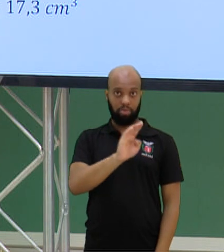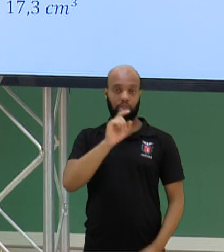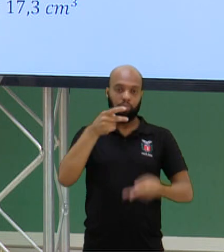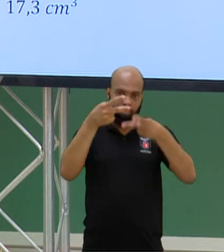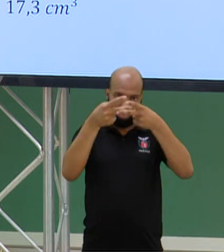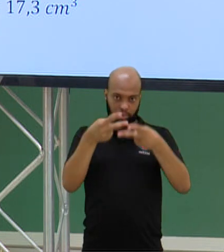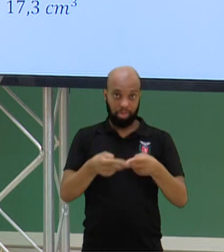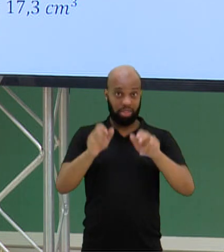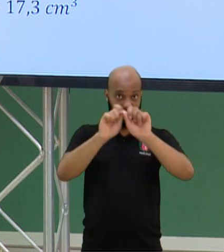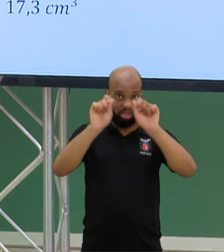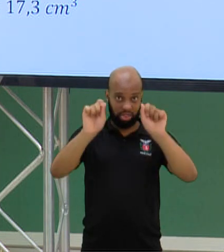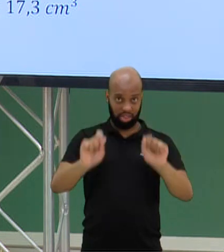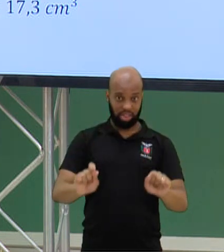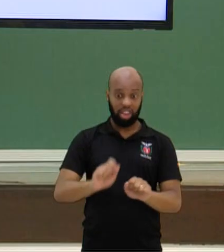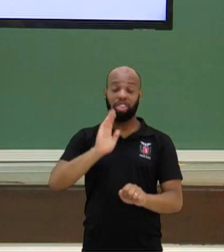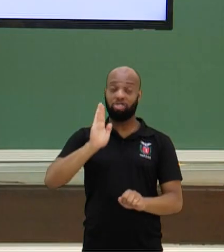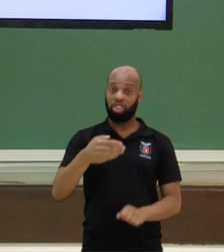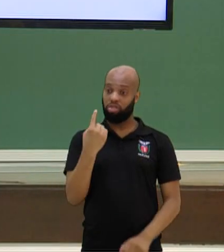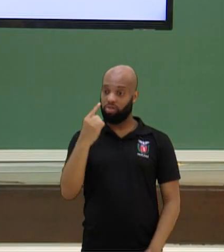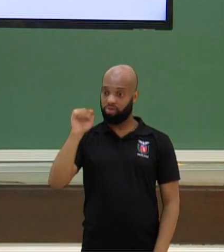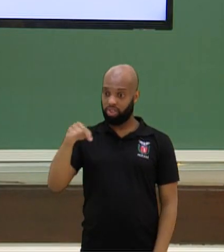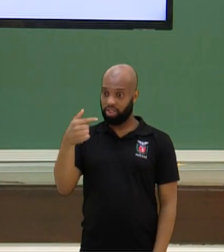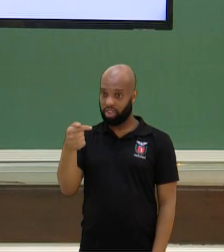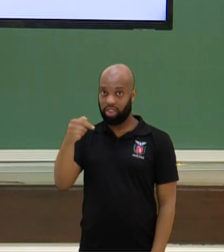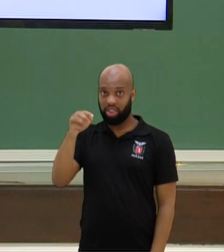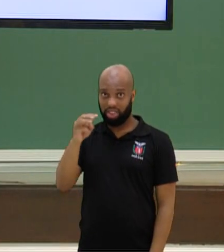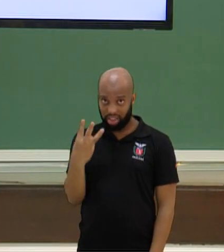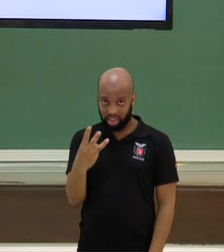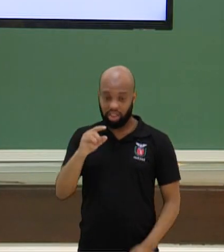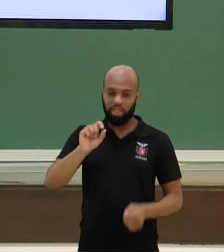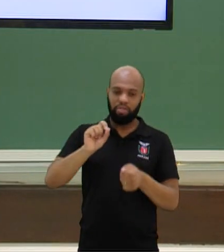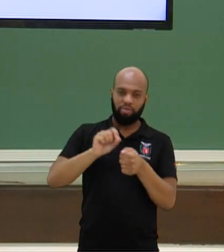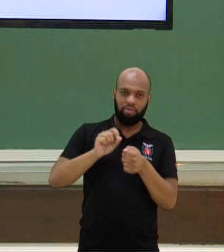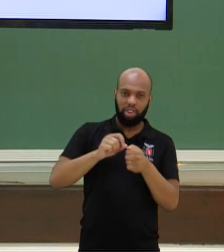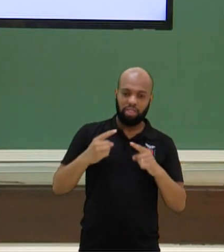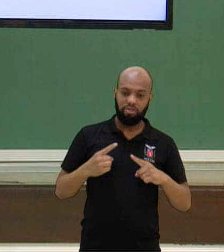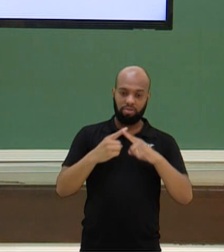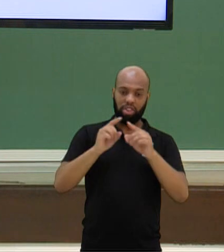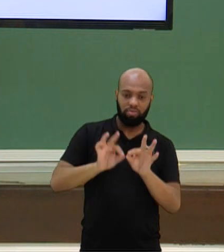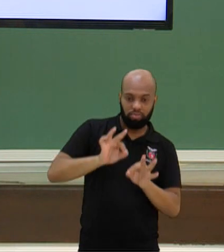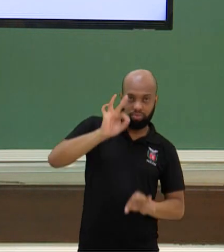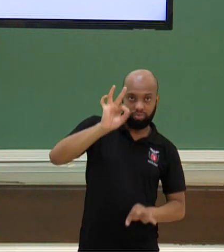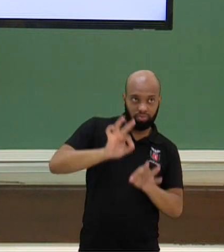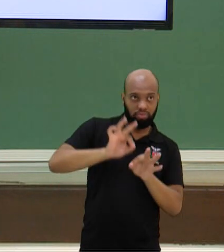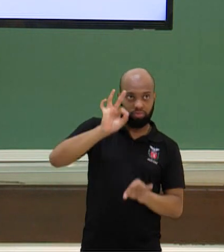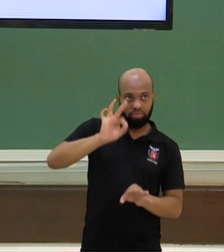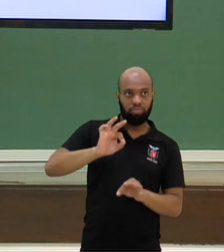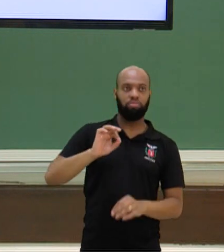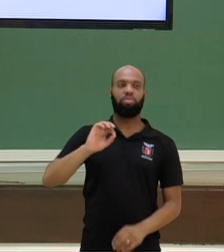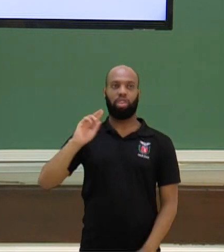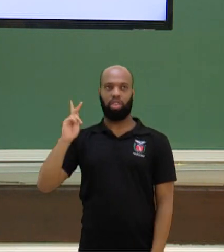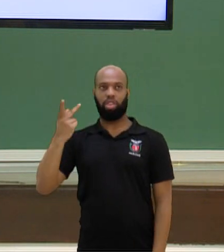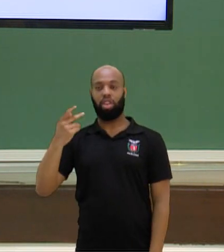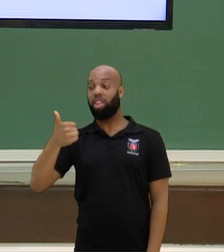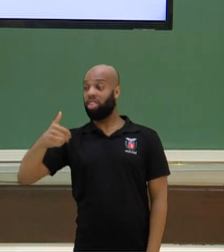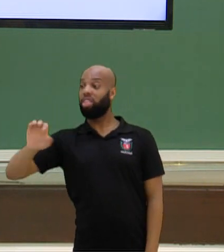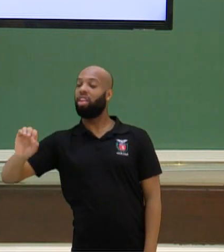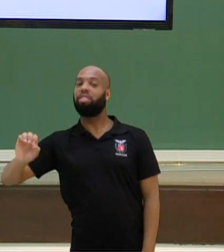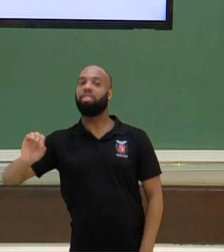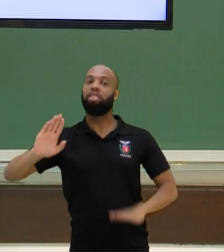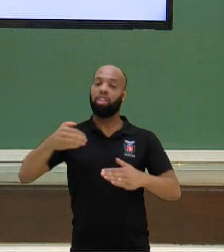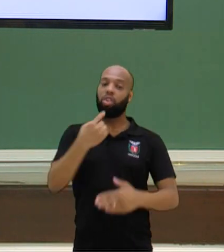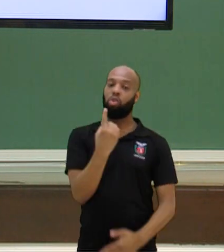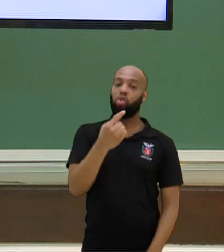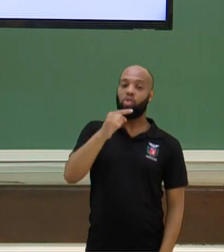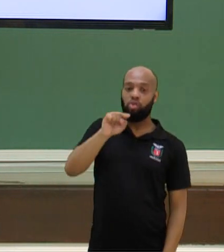aqui, 1,73. Vezes a altura, que é 10 centímetros. Então, multiplicando 1,73 vezes 10,